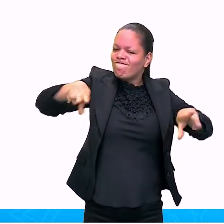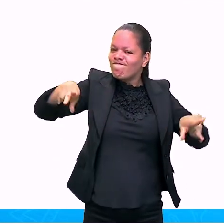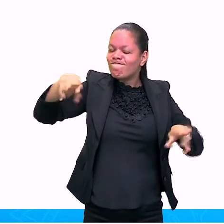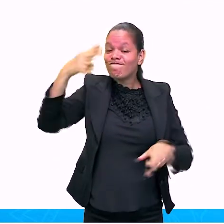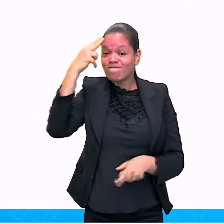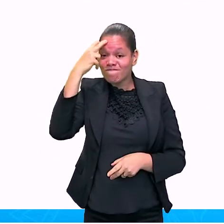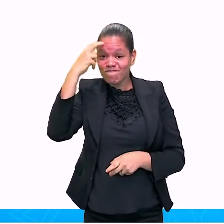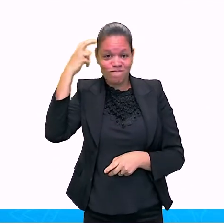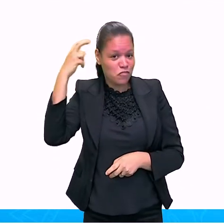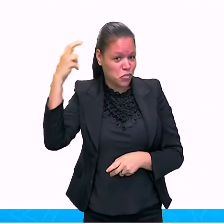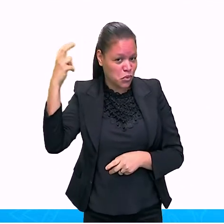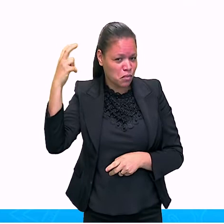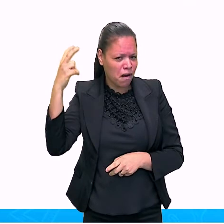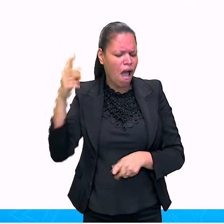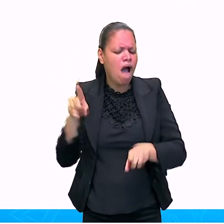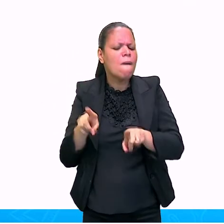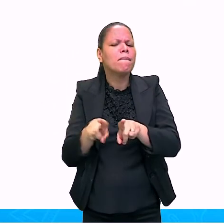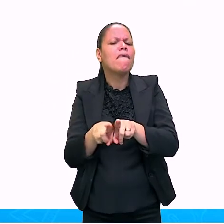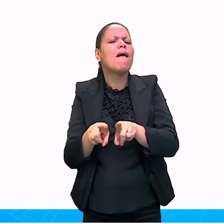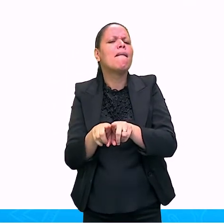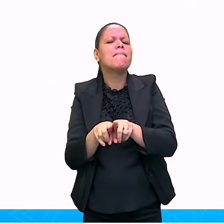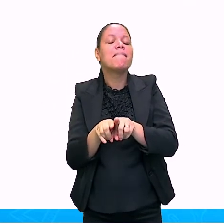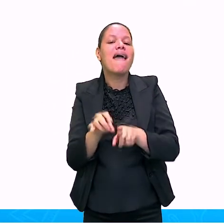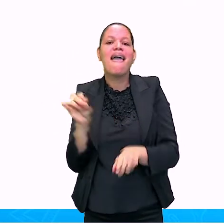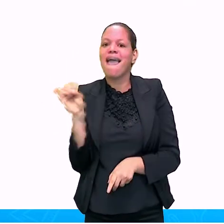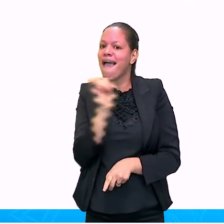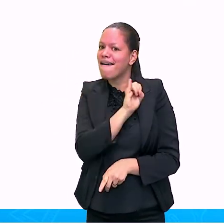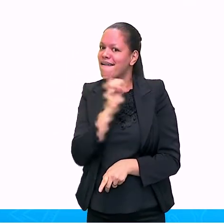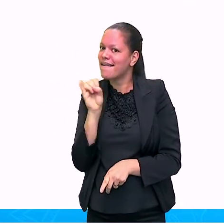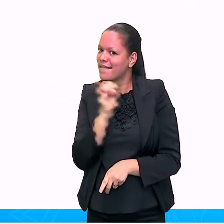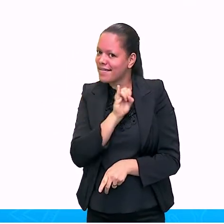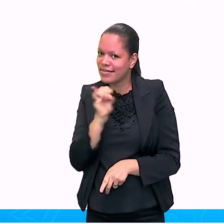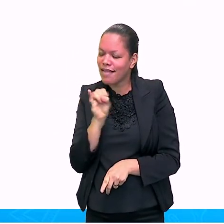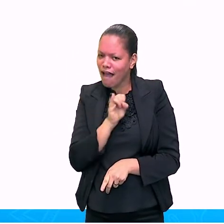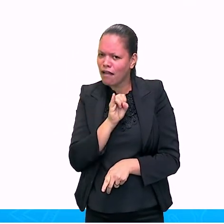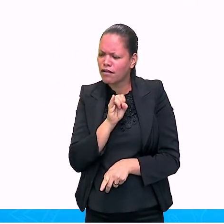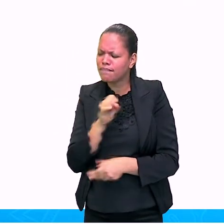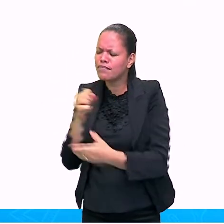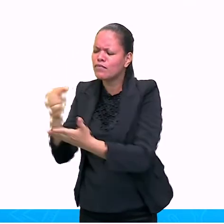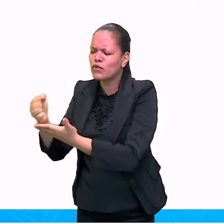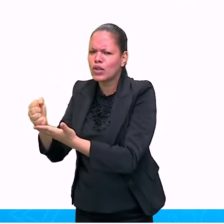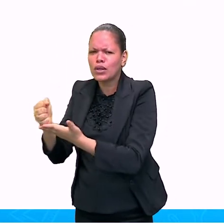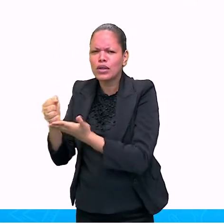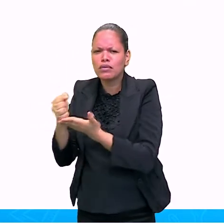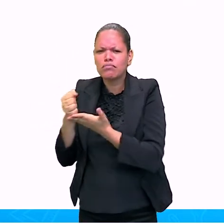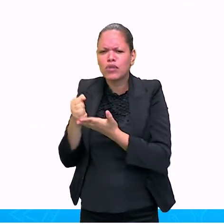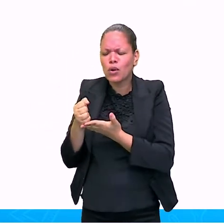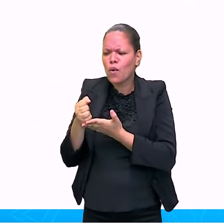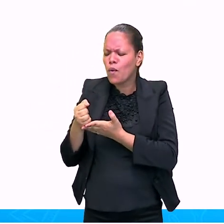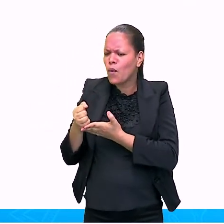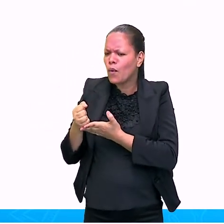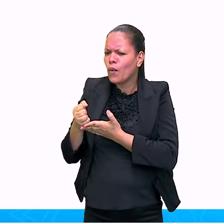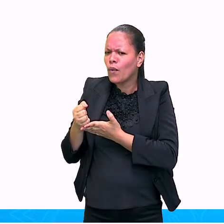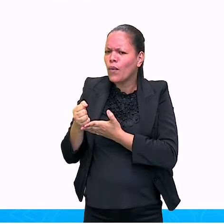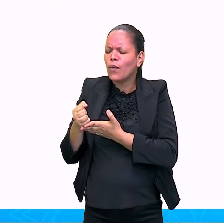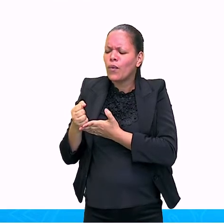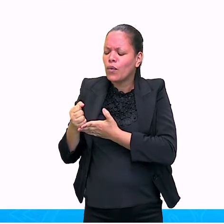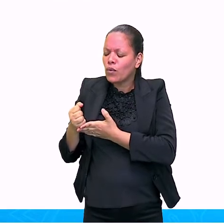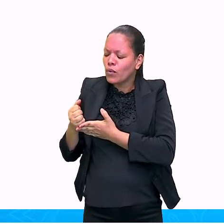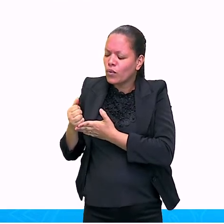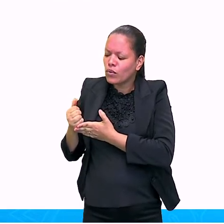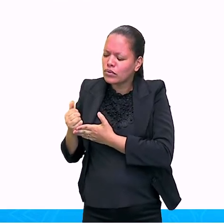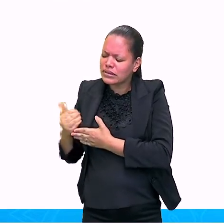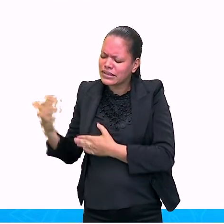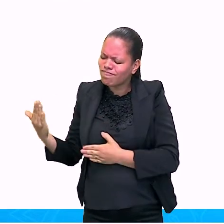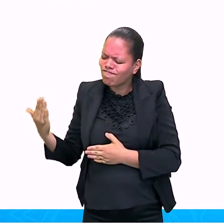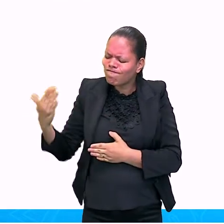com o processo de fim da escravidão. Então nós conseguimos entender que bastante coisas que acontecem na região do sul